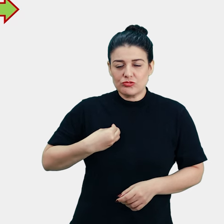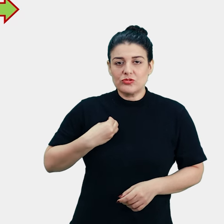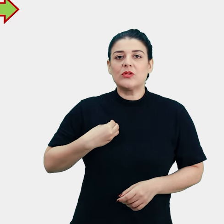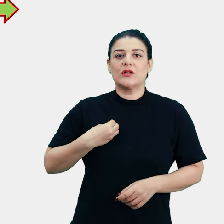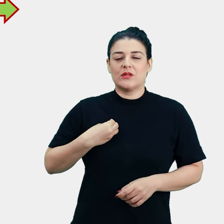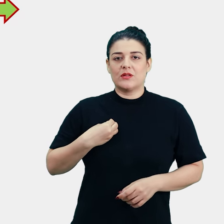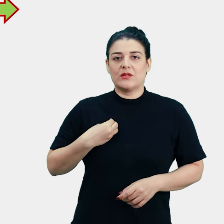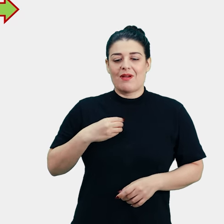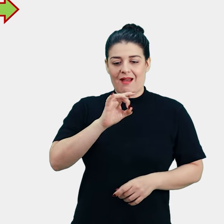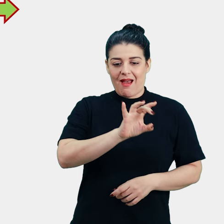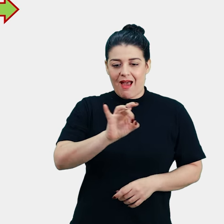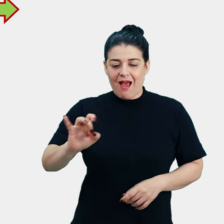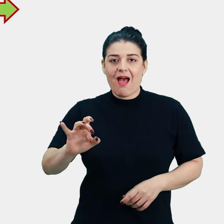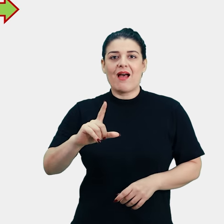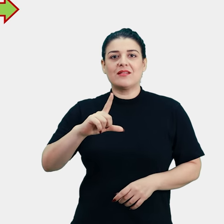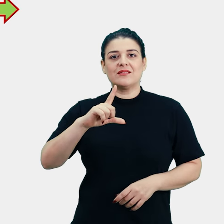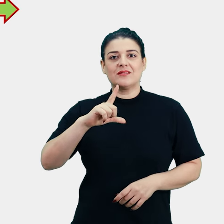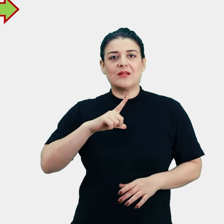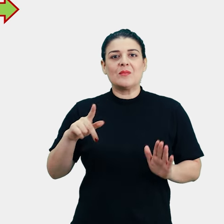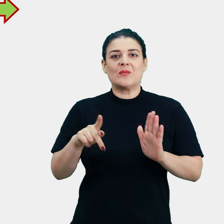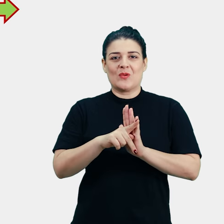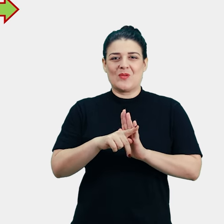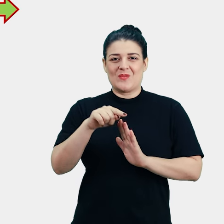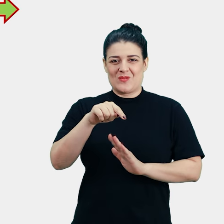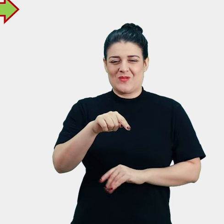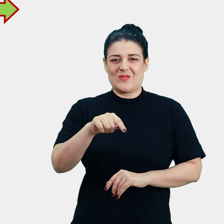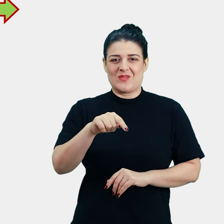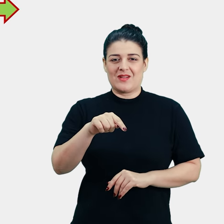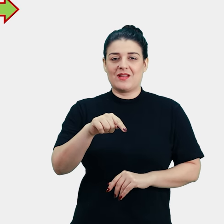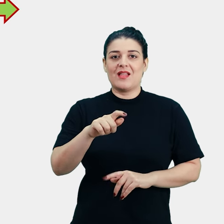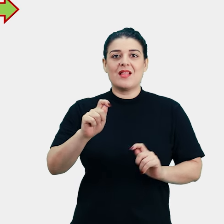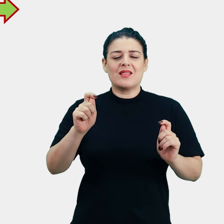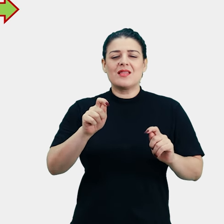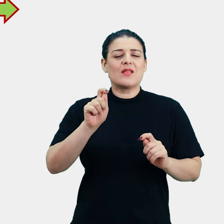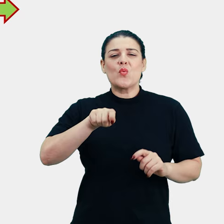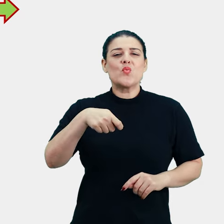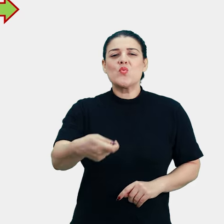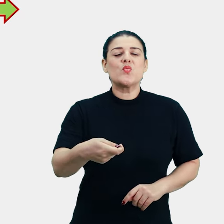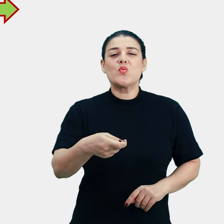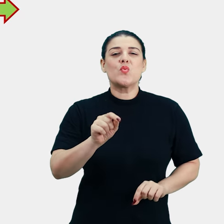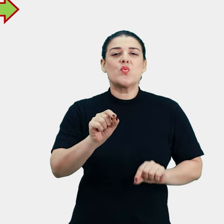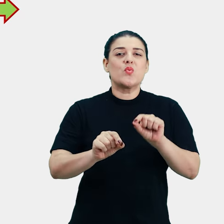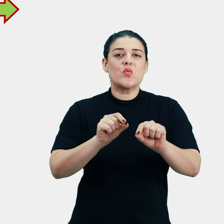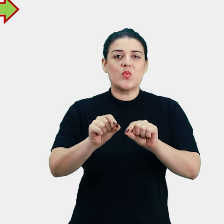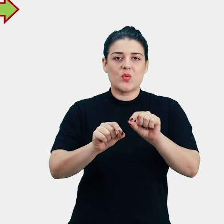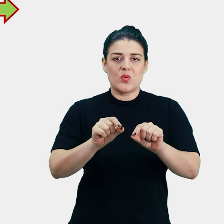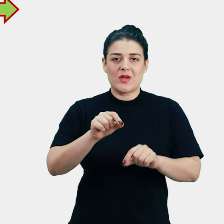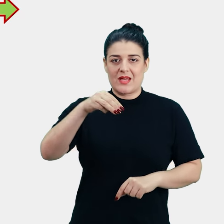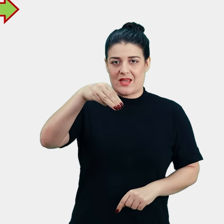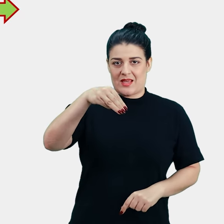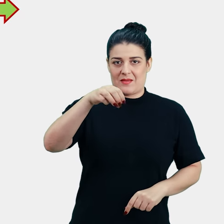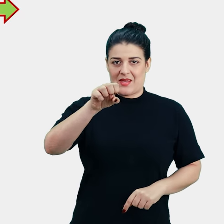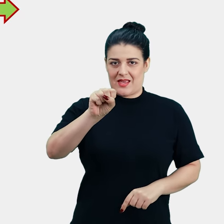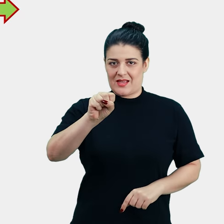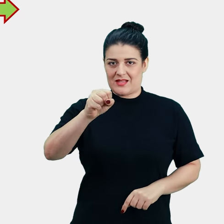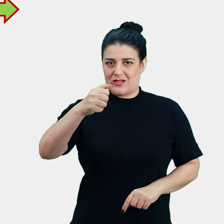com carga, cada um com seu respectivo M/Z. E aí é o que nós chamamos, inicialmente, de MS1, contendo